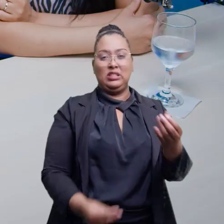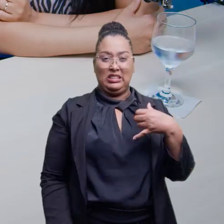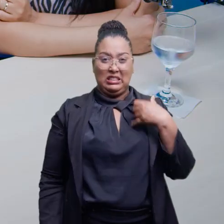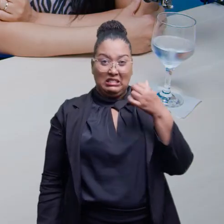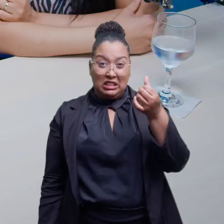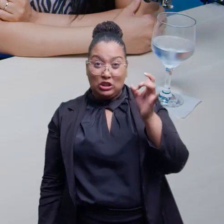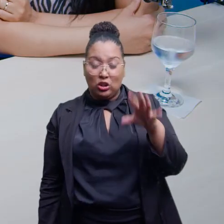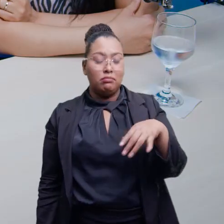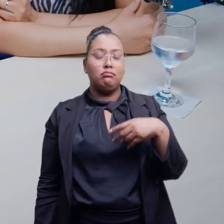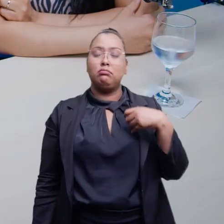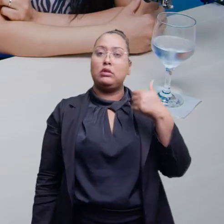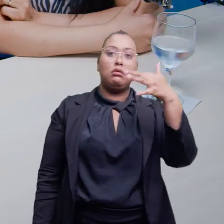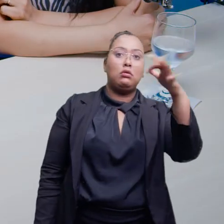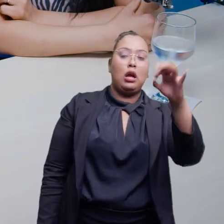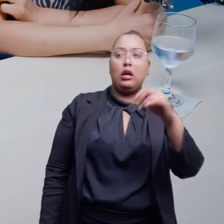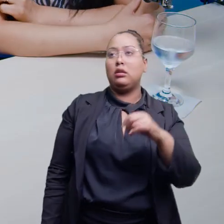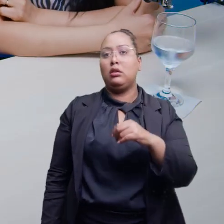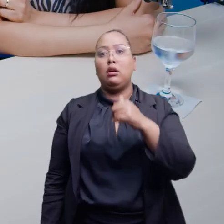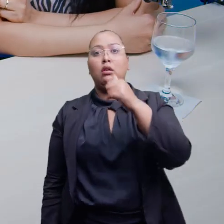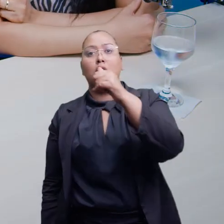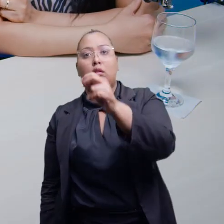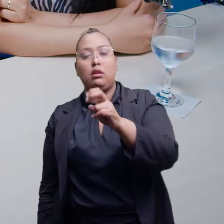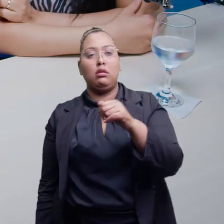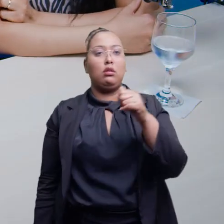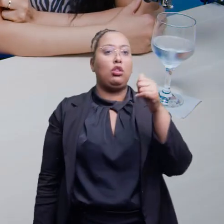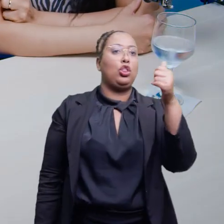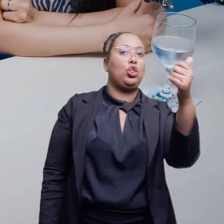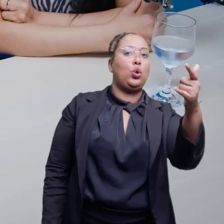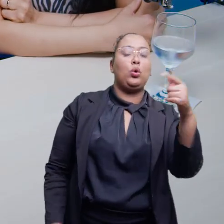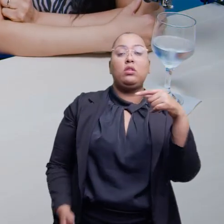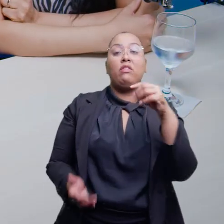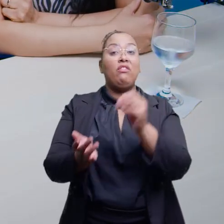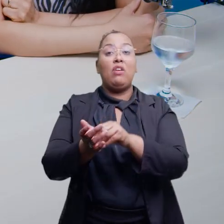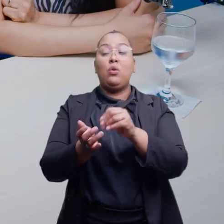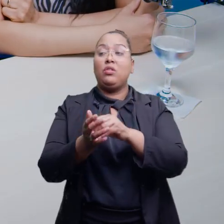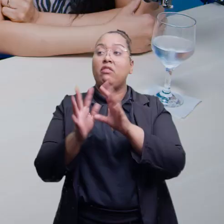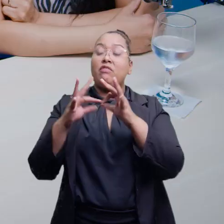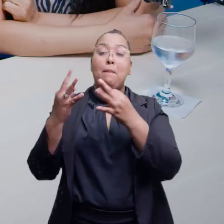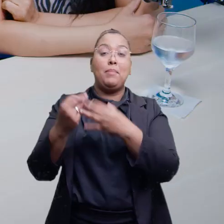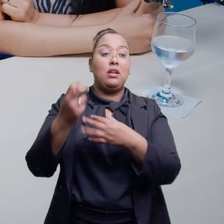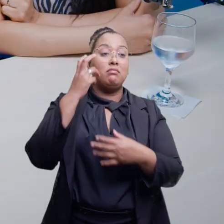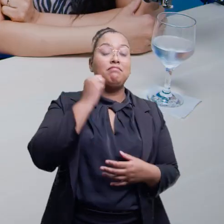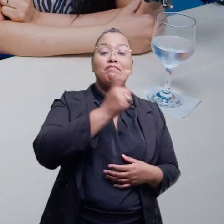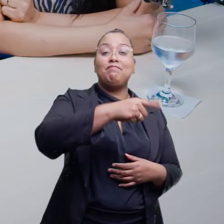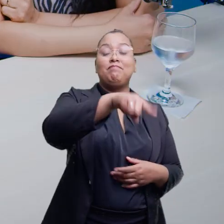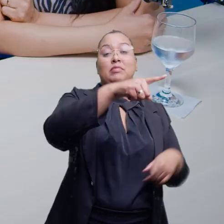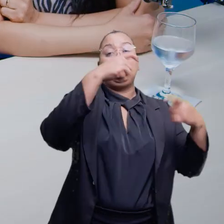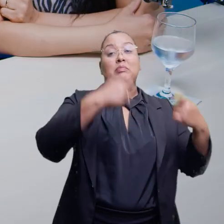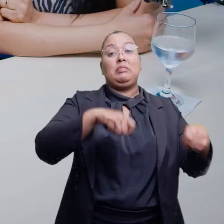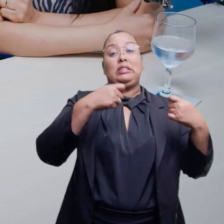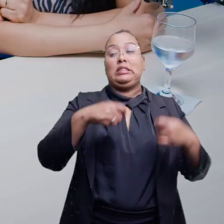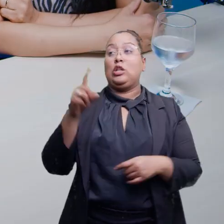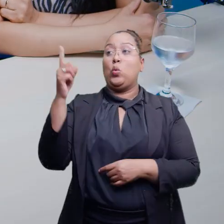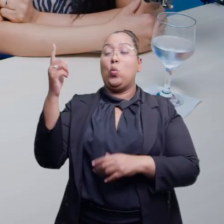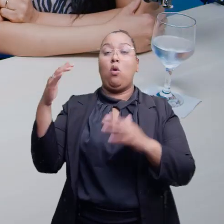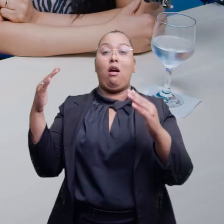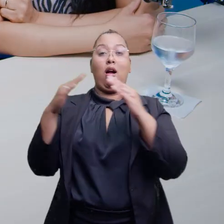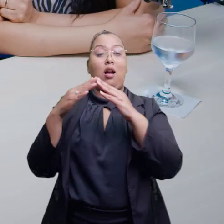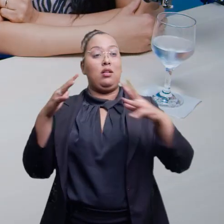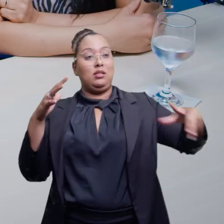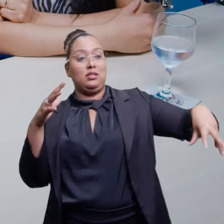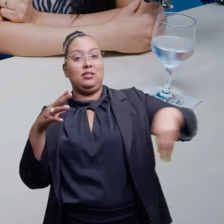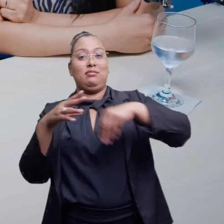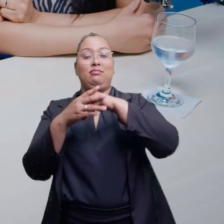eu não falo só de 6 anos, eu falo de 10, 12, 15 anos, e que só precisam de uma família. Só precisam de um lar